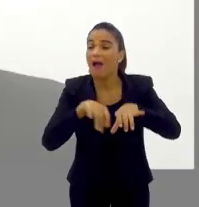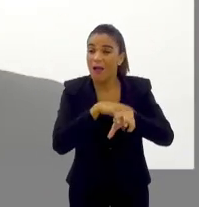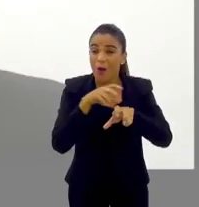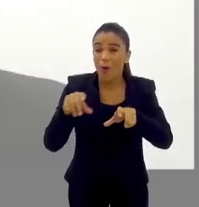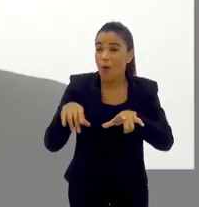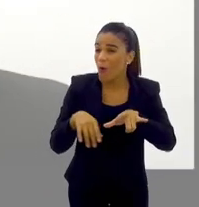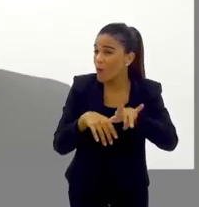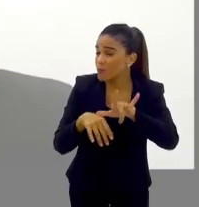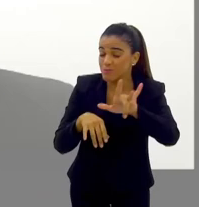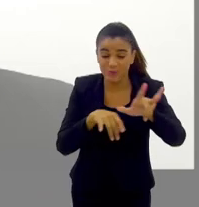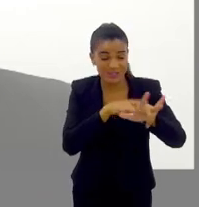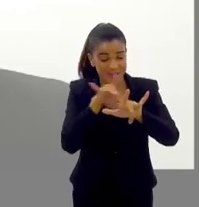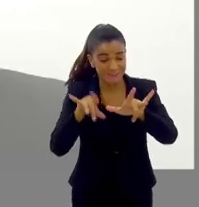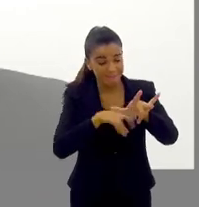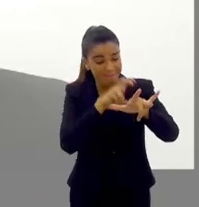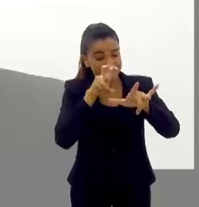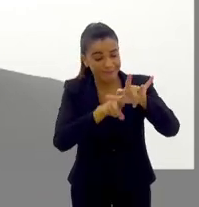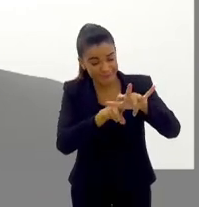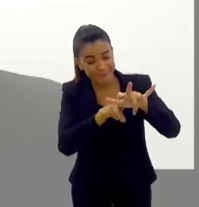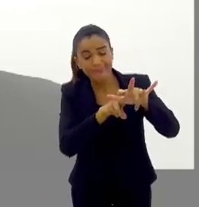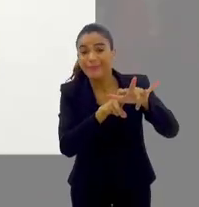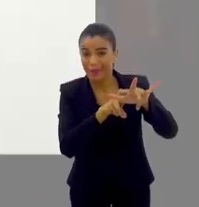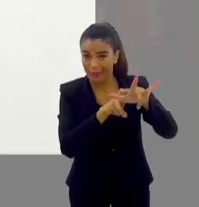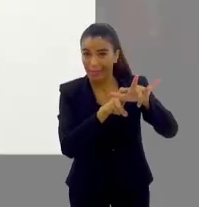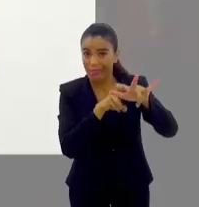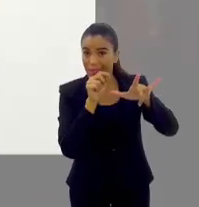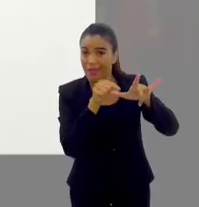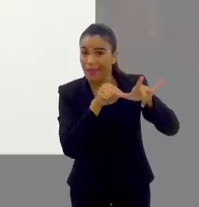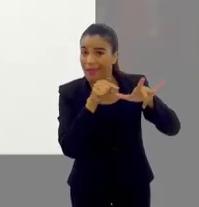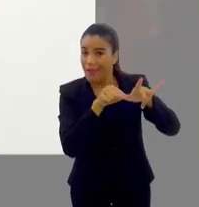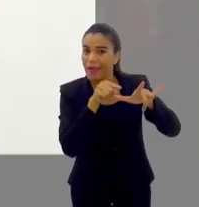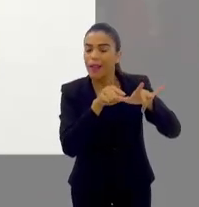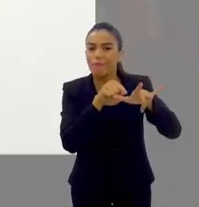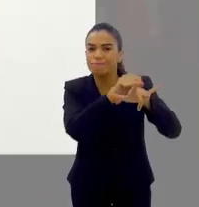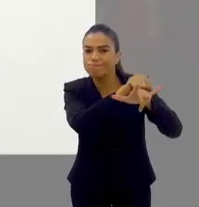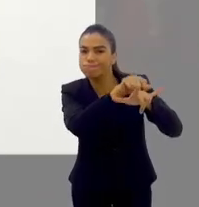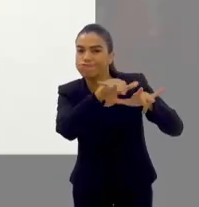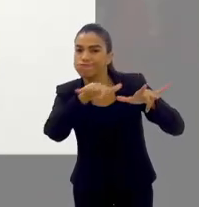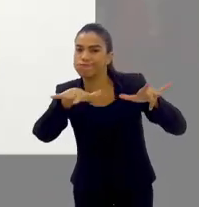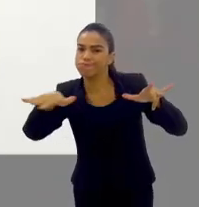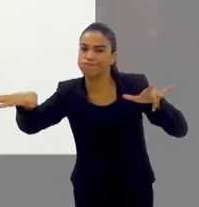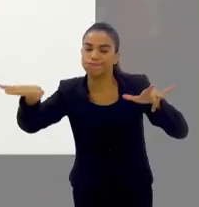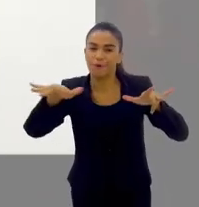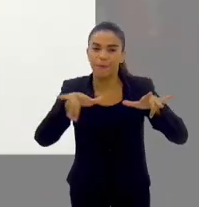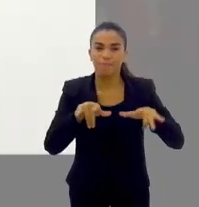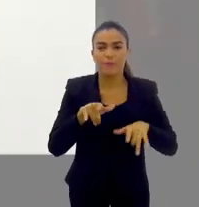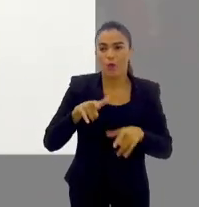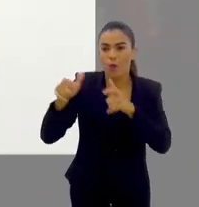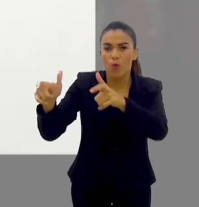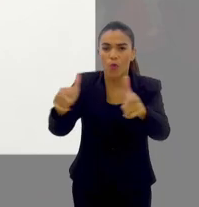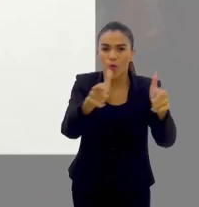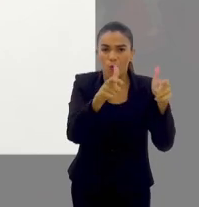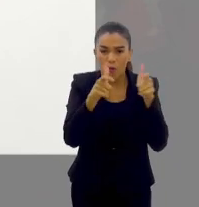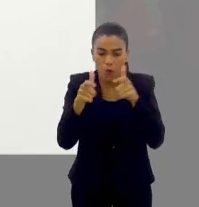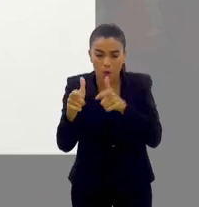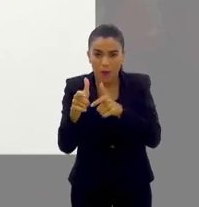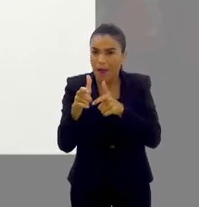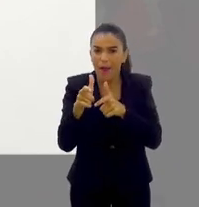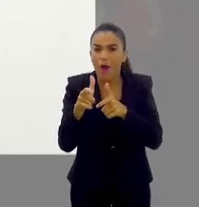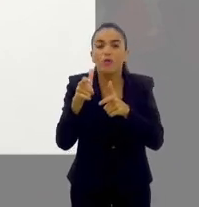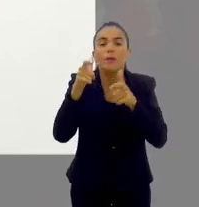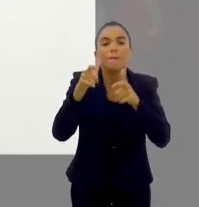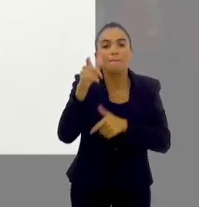vetor da dengue, que é o Aedes aegypti. E muitas áreas que a gente tem dentro do